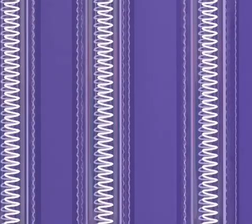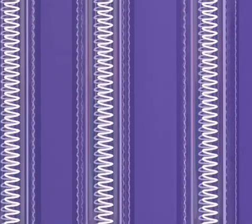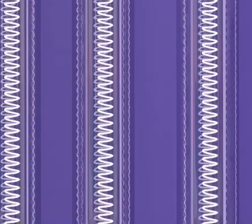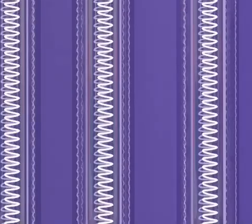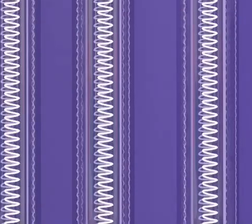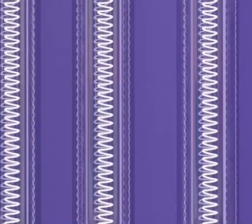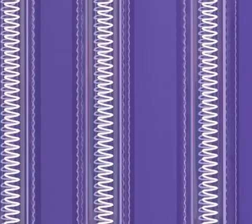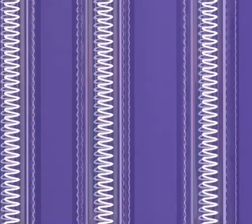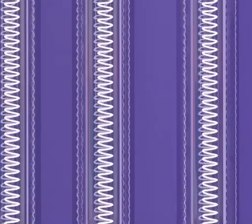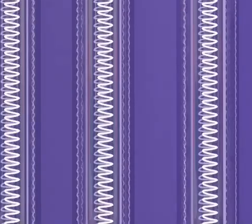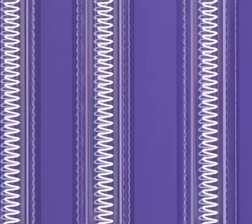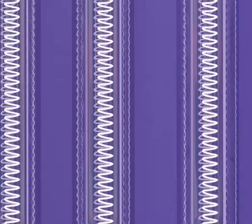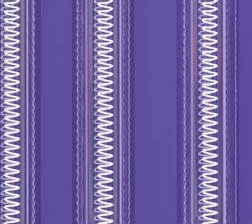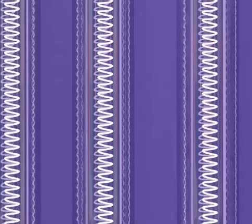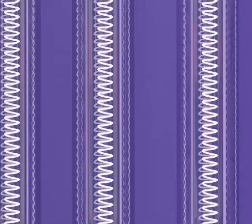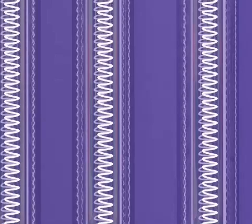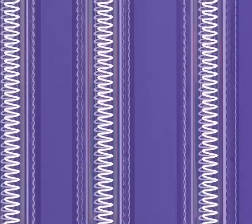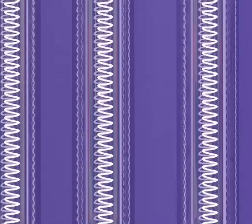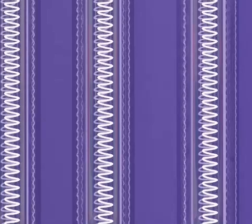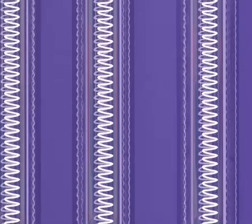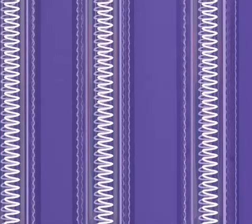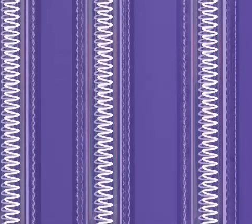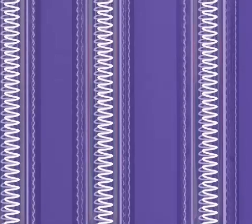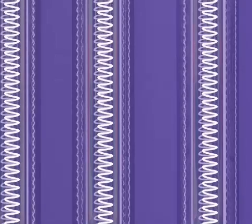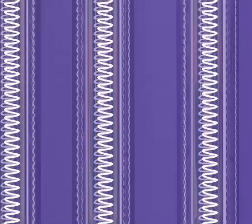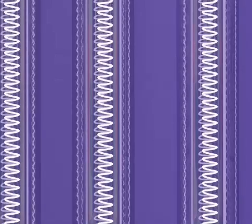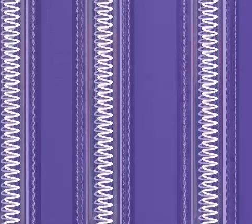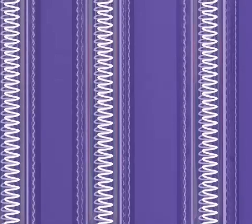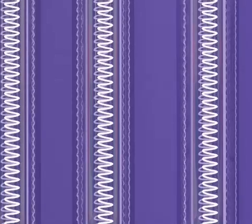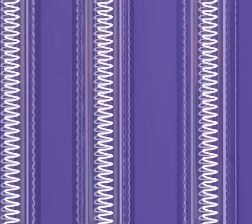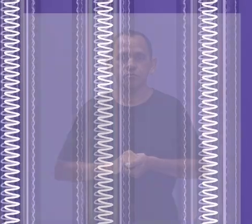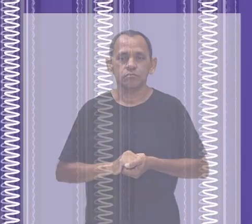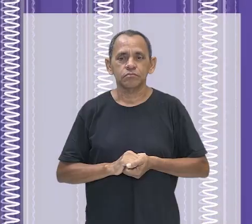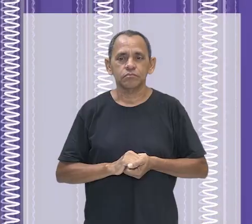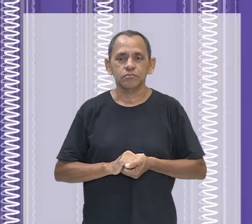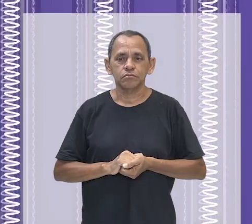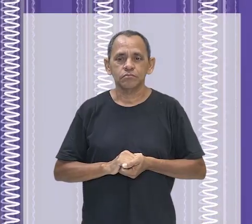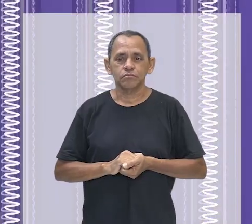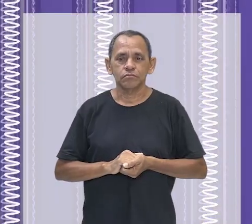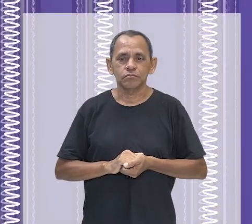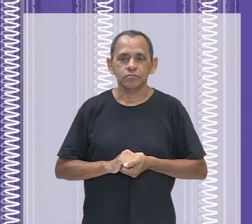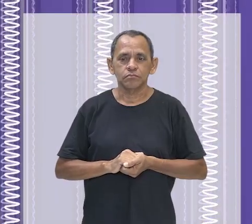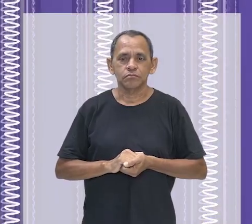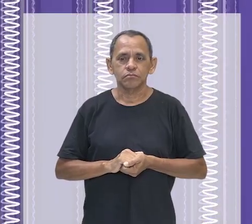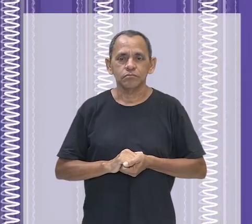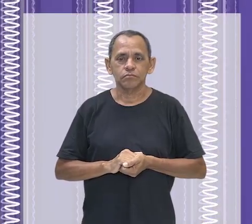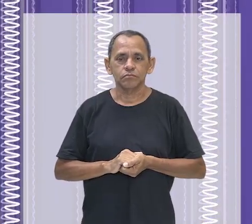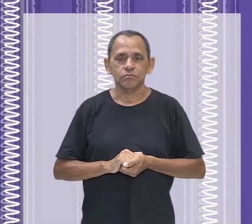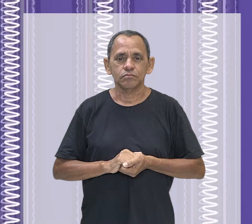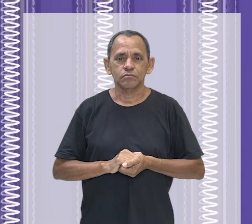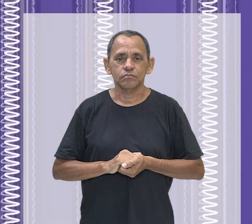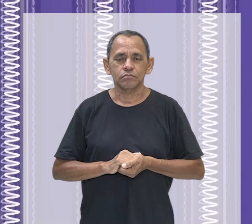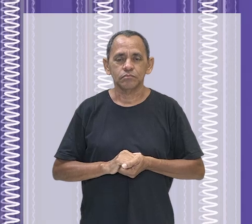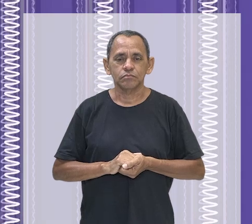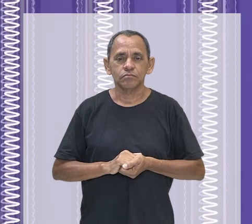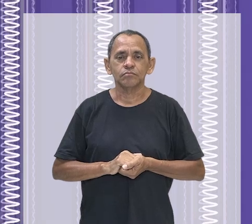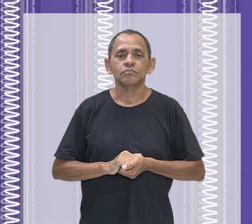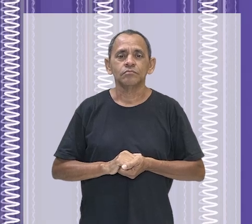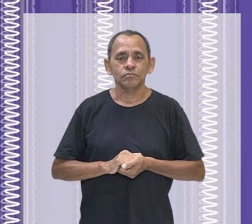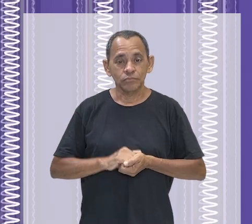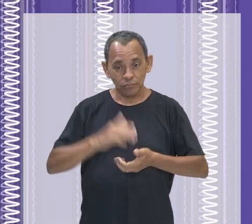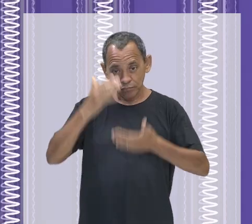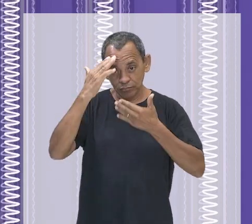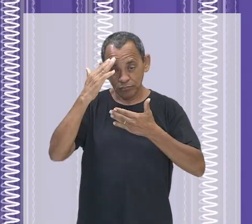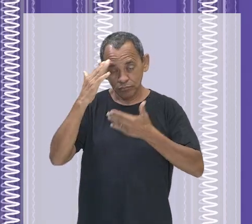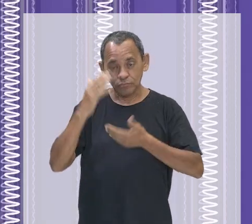Muito obrigado, Frei Paulo, por essas sábias e belas palavras. E agora nós vamos avançando